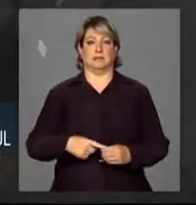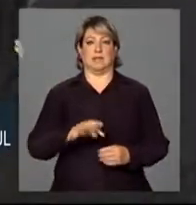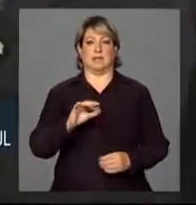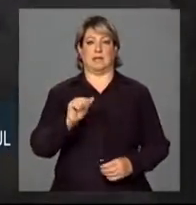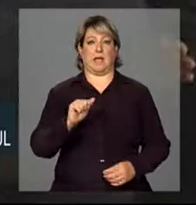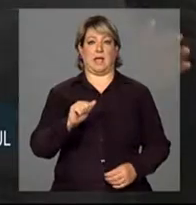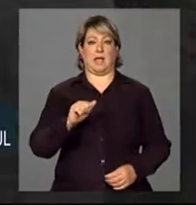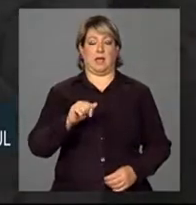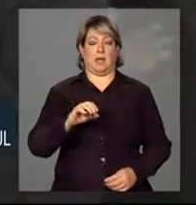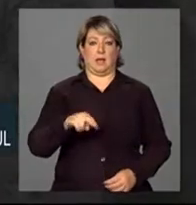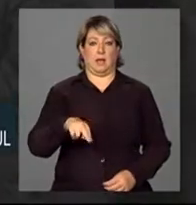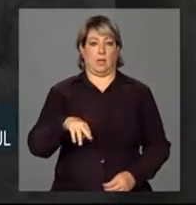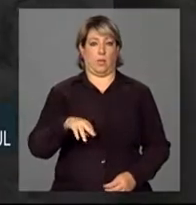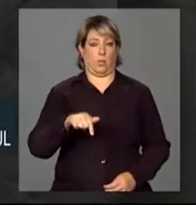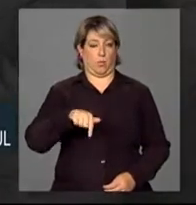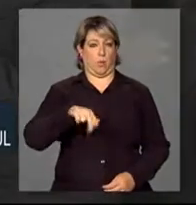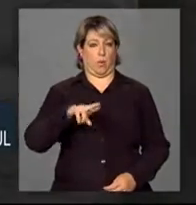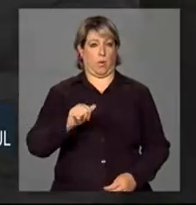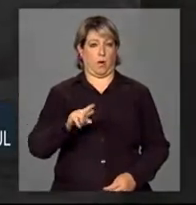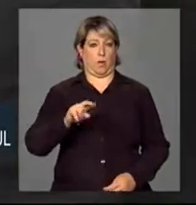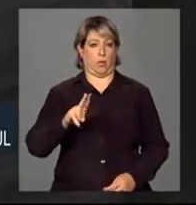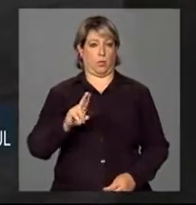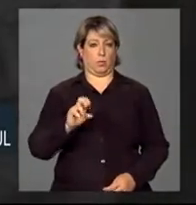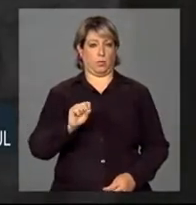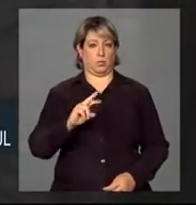Taquaruçu do Sul, prefeito Vander Zanata.